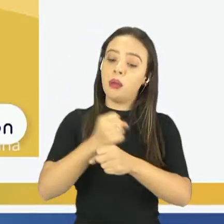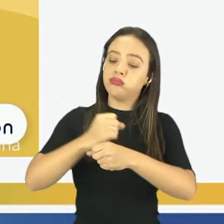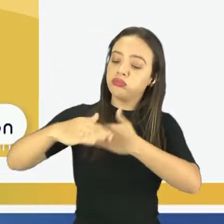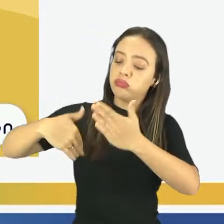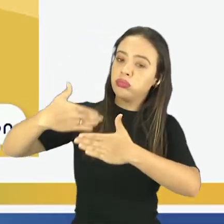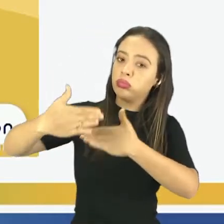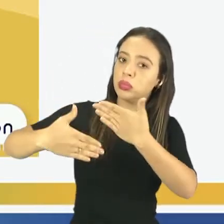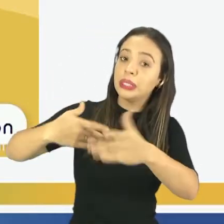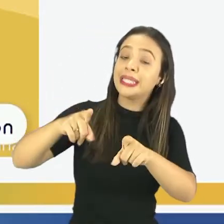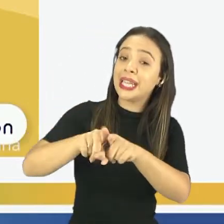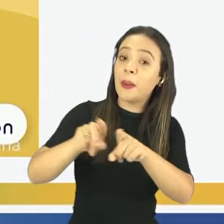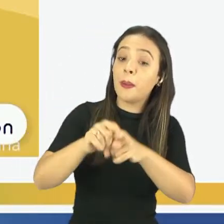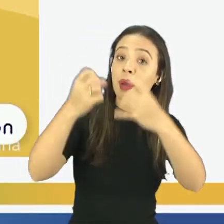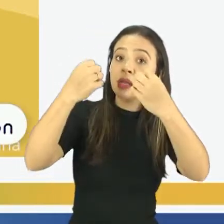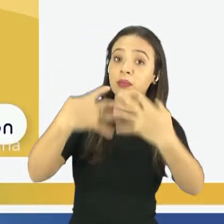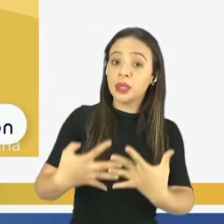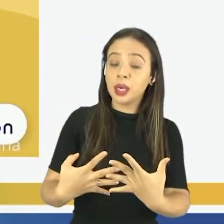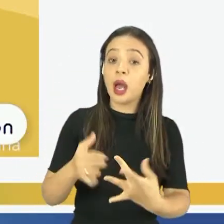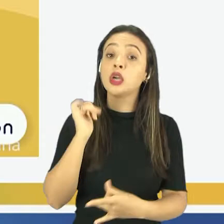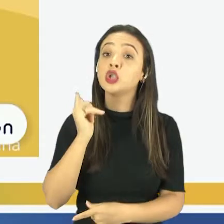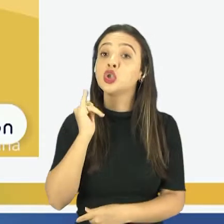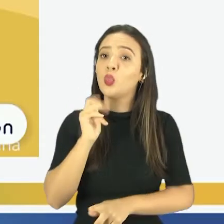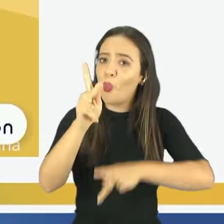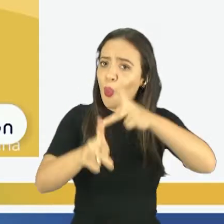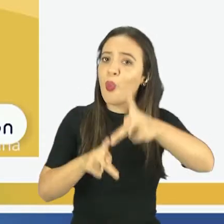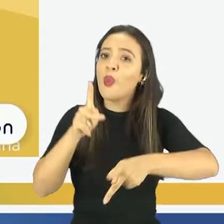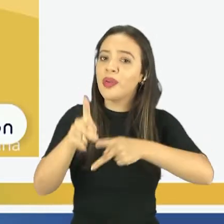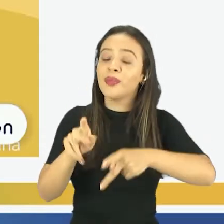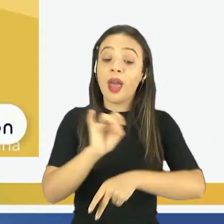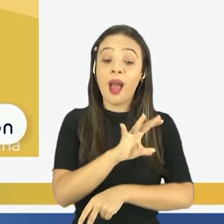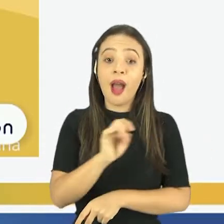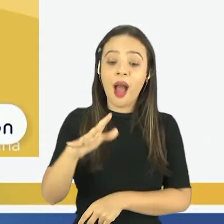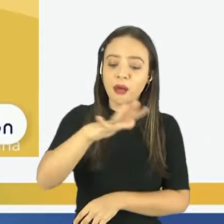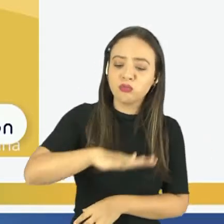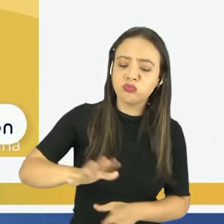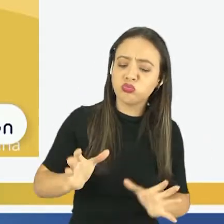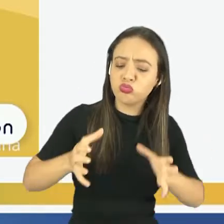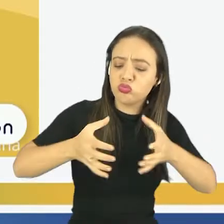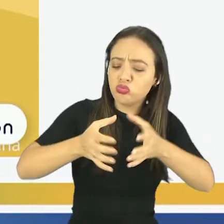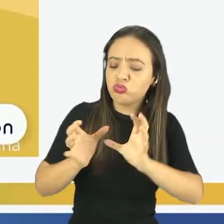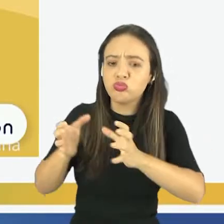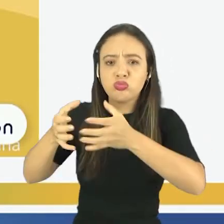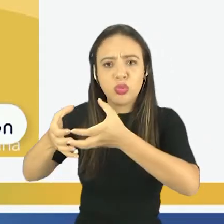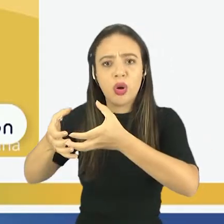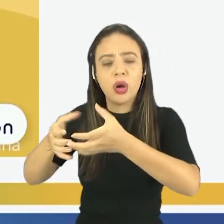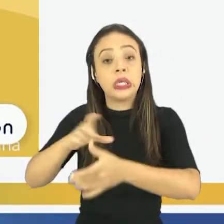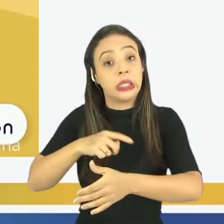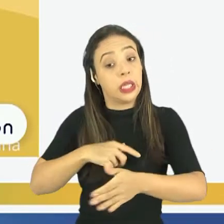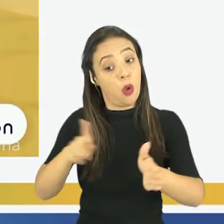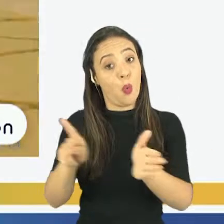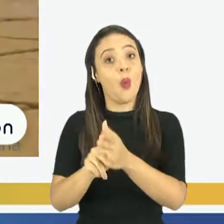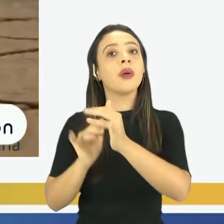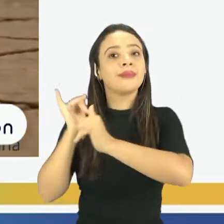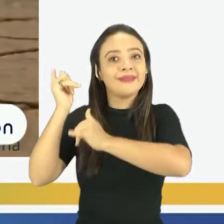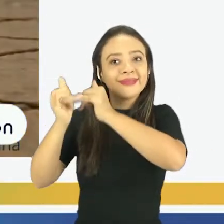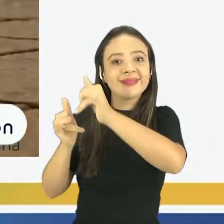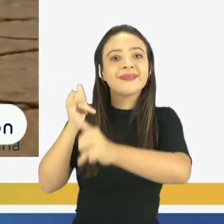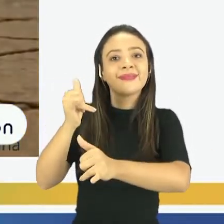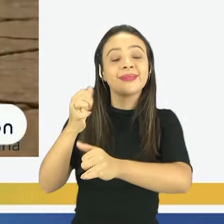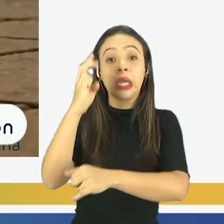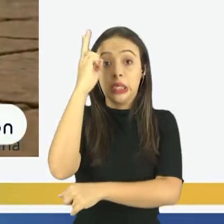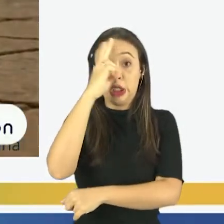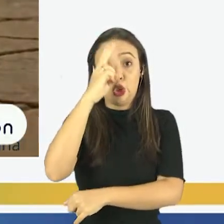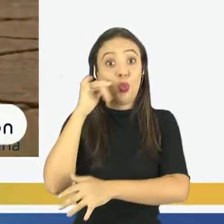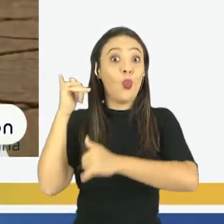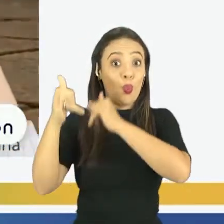usado para designar narrativas populares. Cada povo ou comunidade possui suas próprias lendas. As